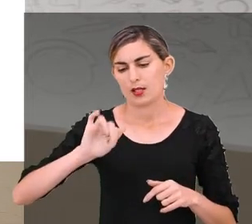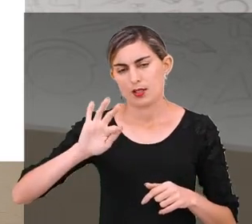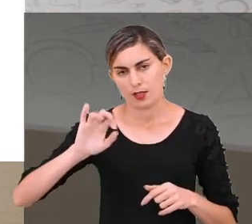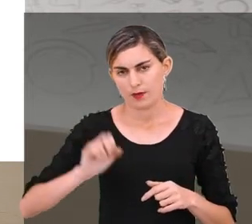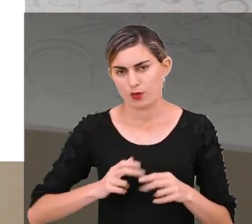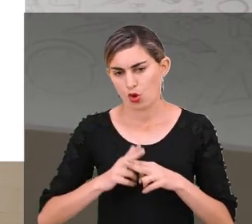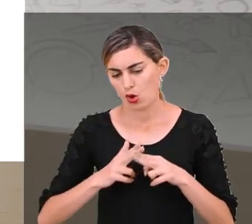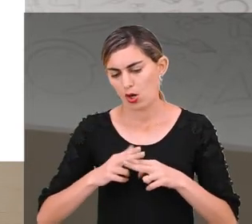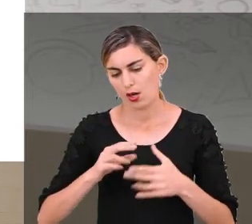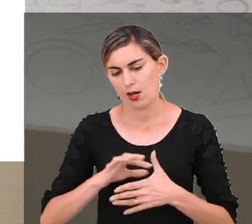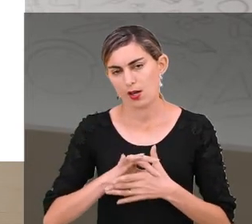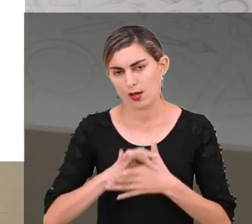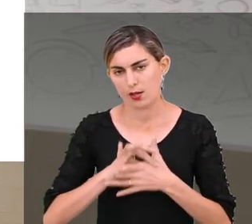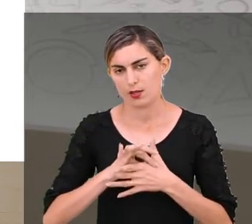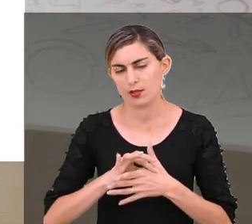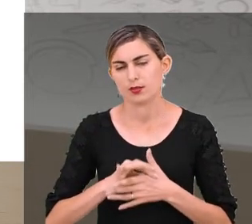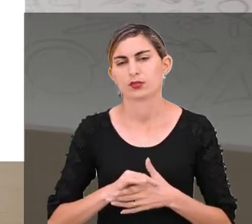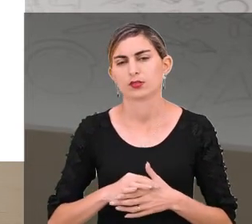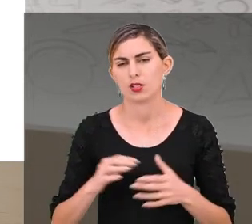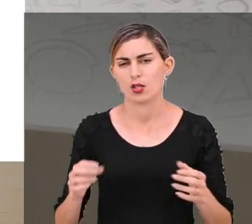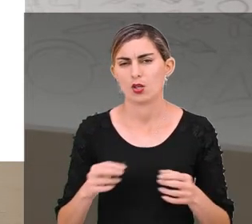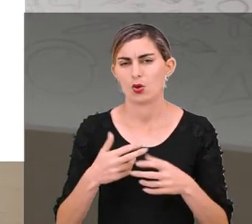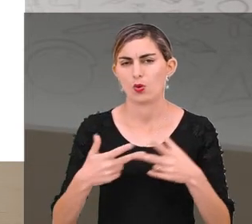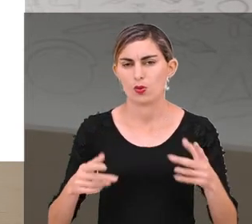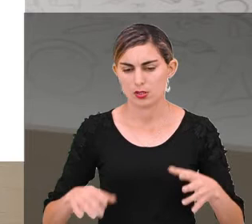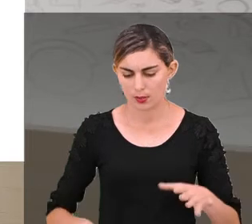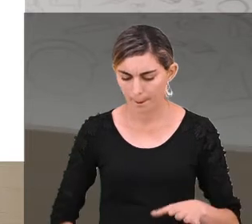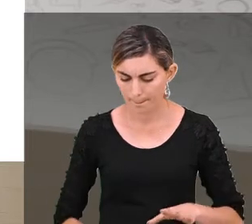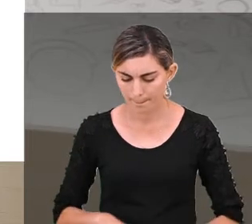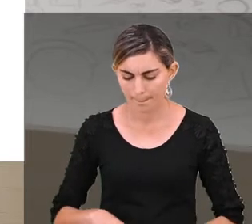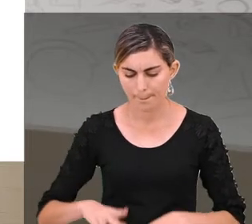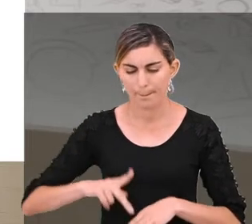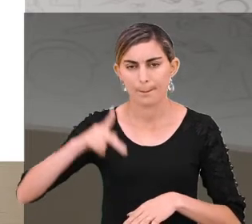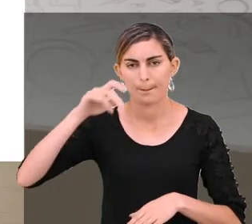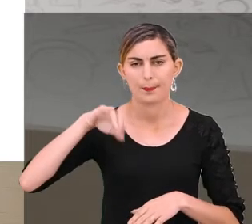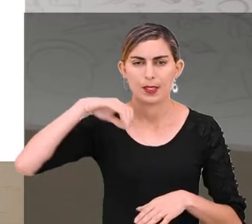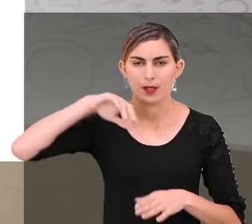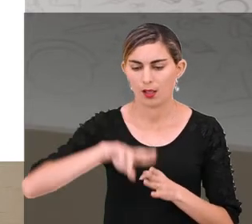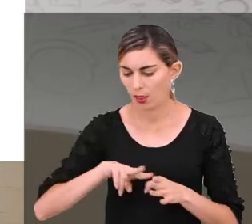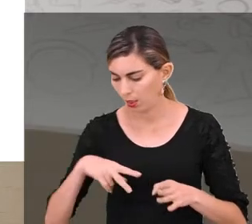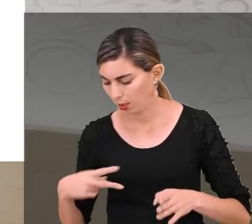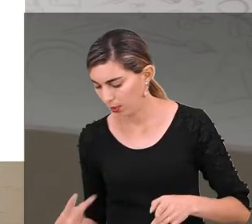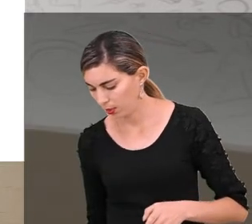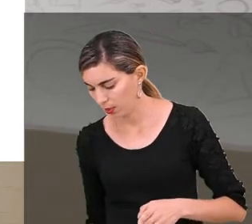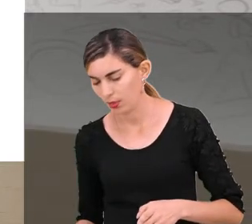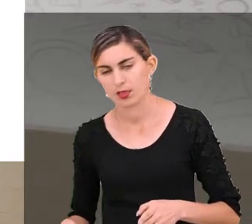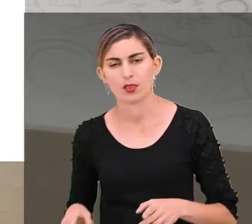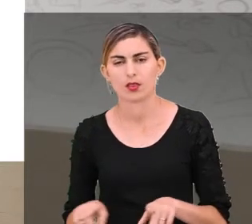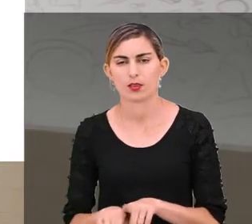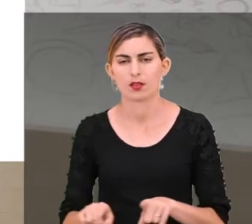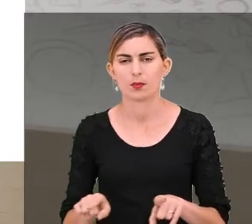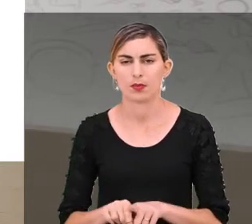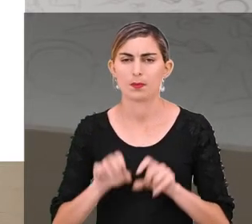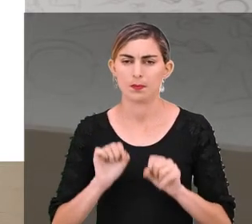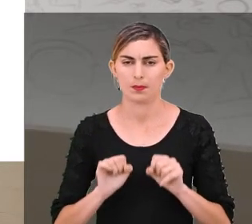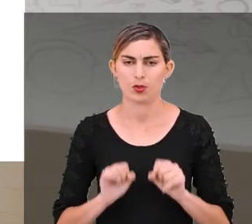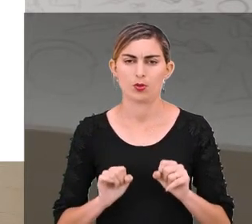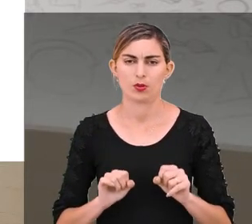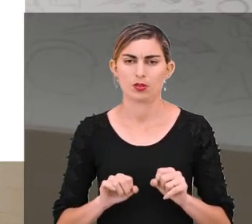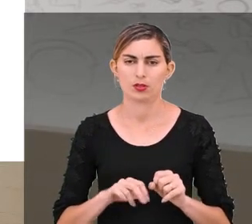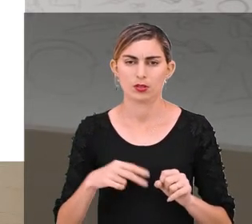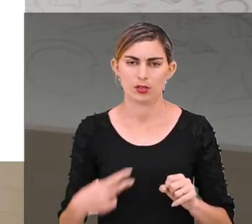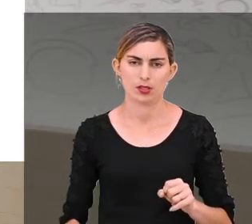o corte de carnes, seria o impacto de objetos nos pés, porque esses objetos podem cair nos pés dos